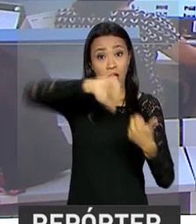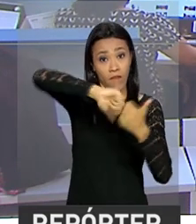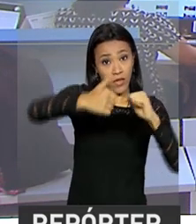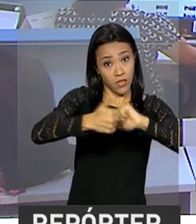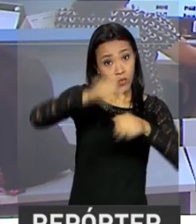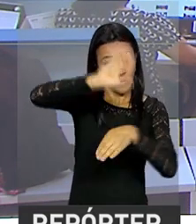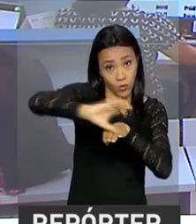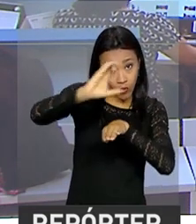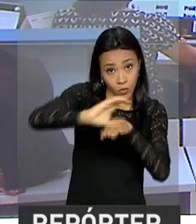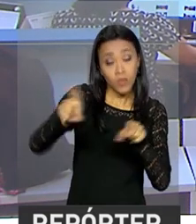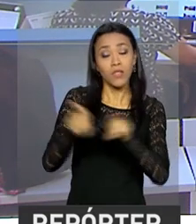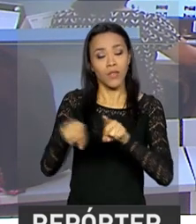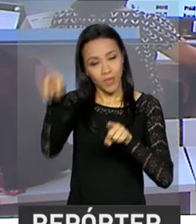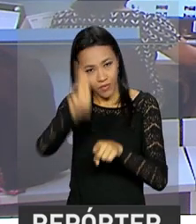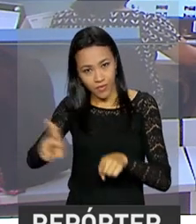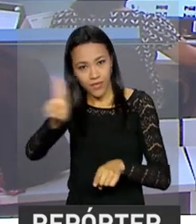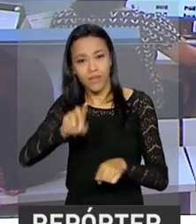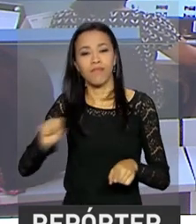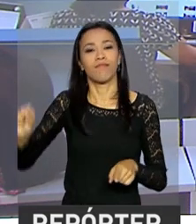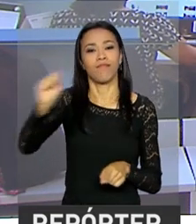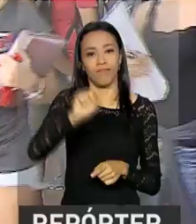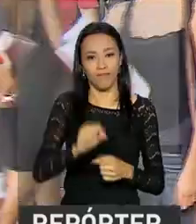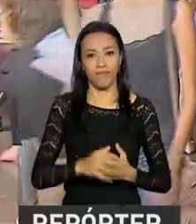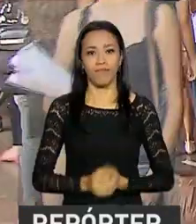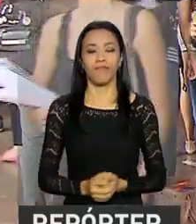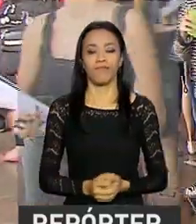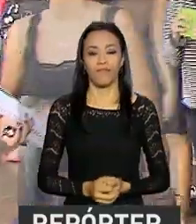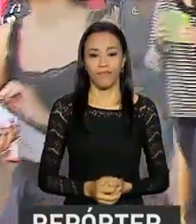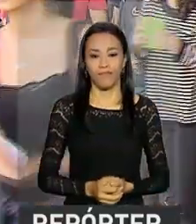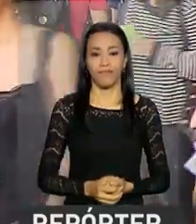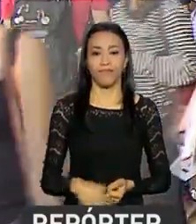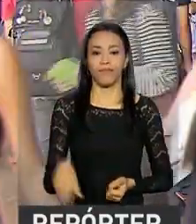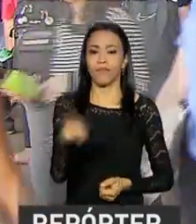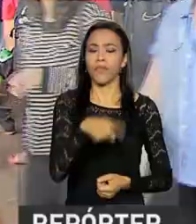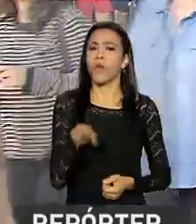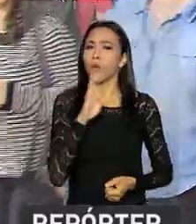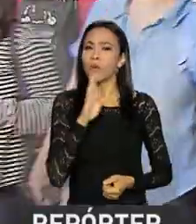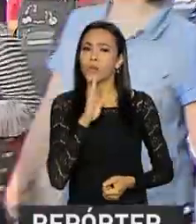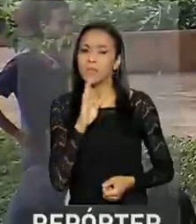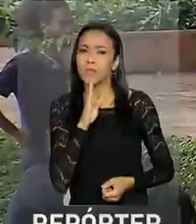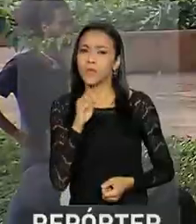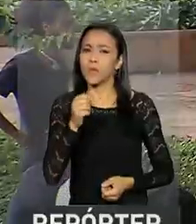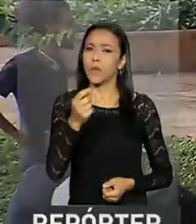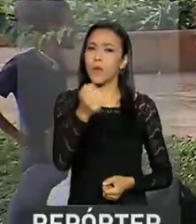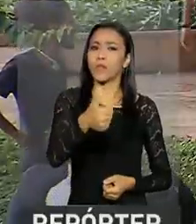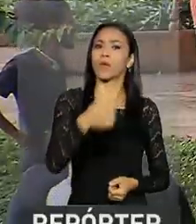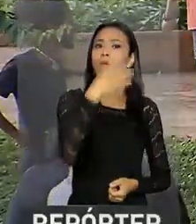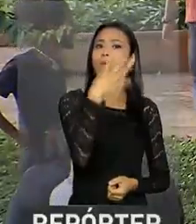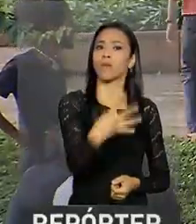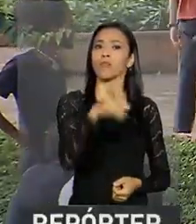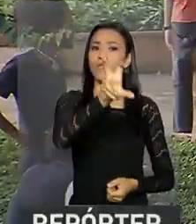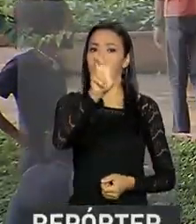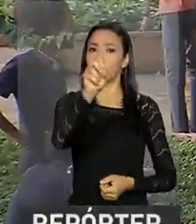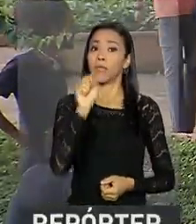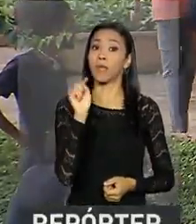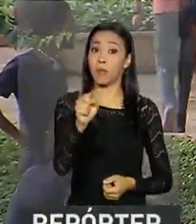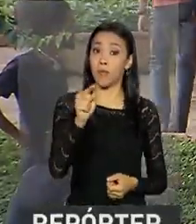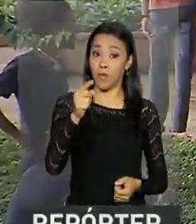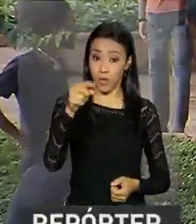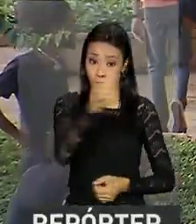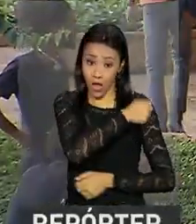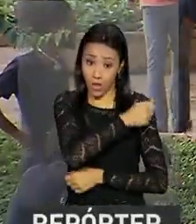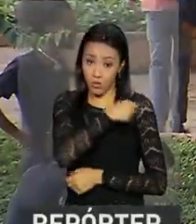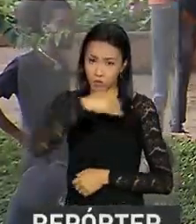dos cursos e das instituições os conhecimentos de quase 450.000 alunos de mais de